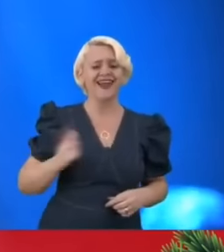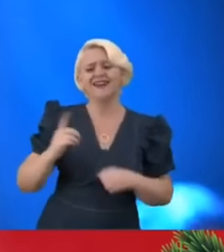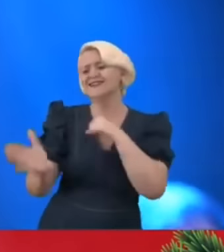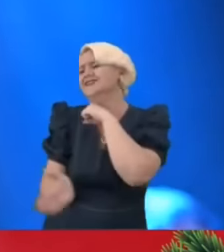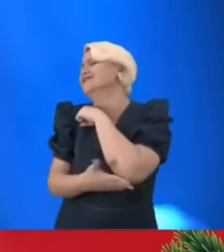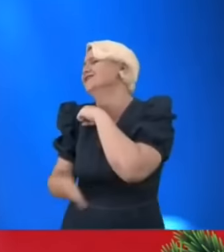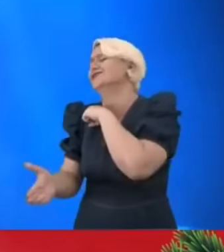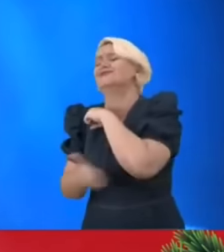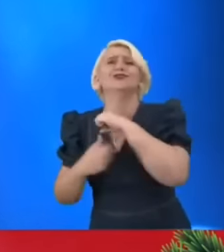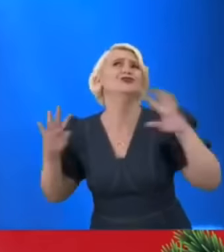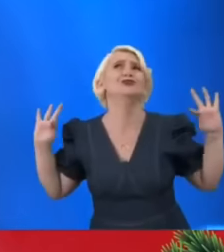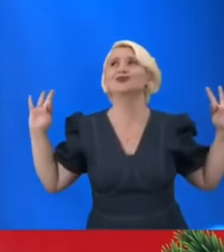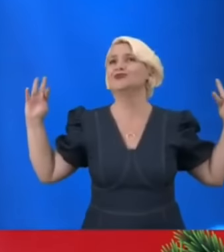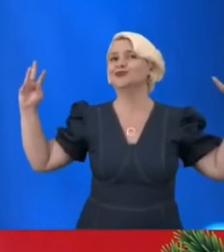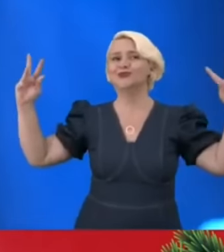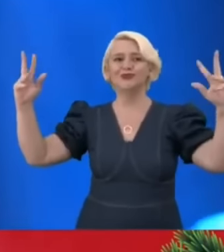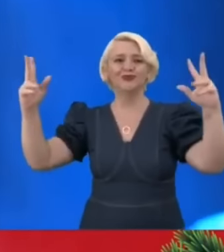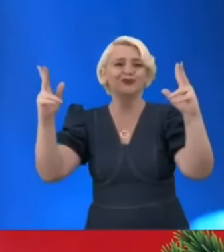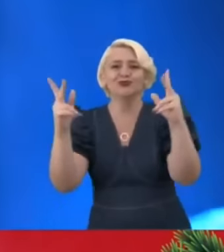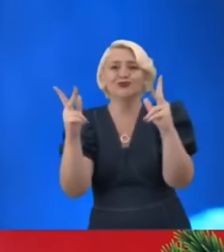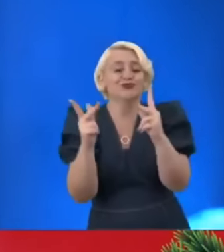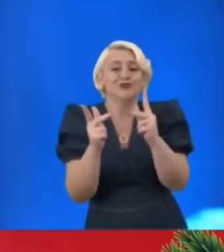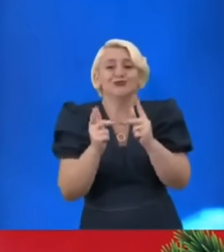Tenho ciúme de tudo,